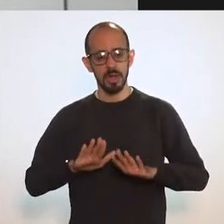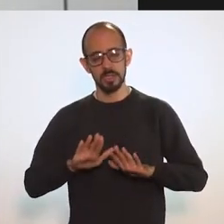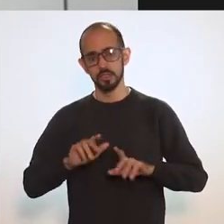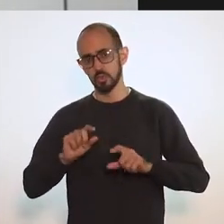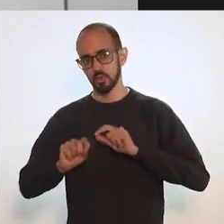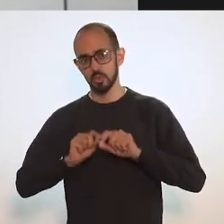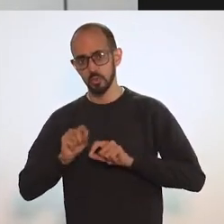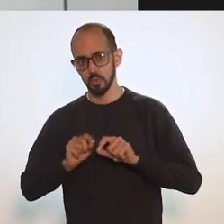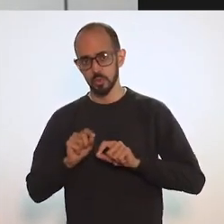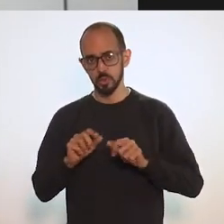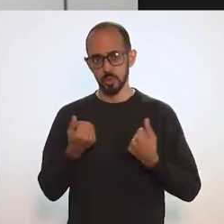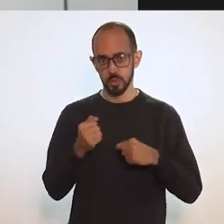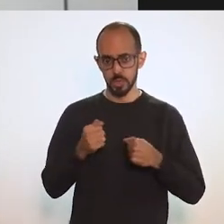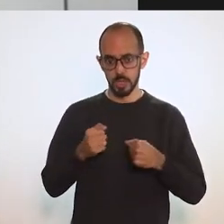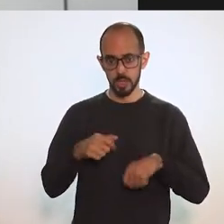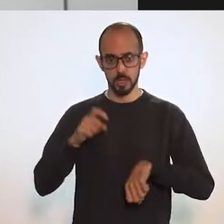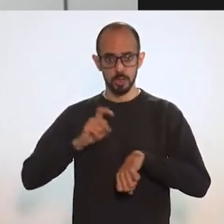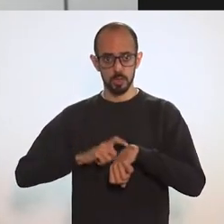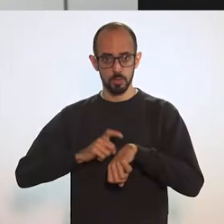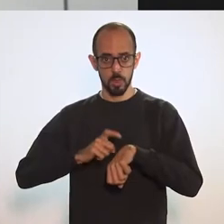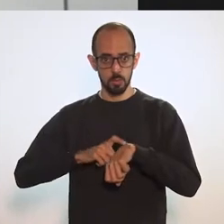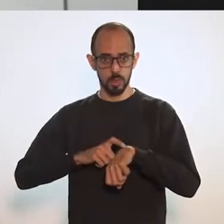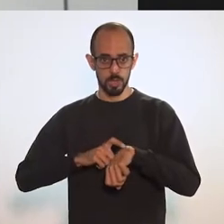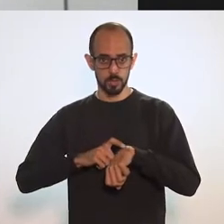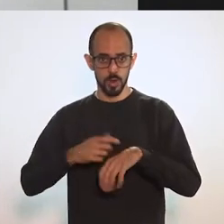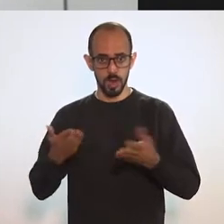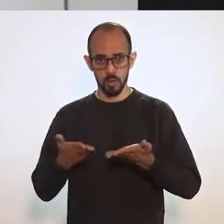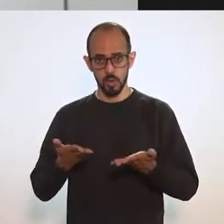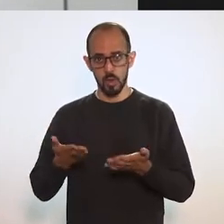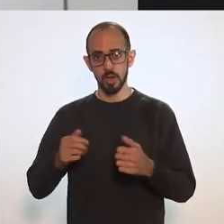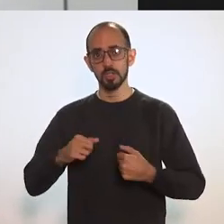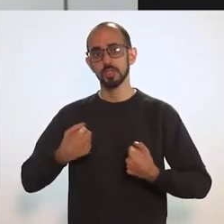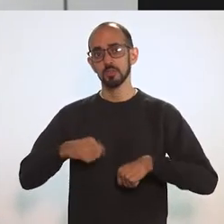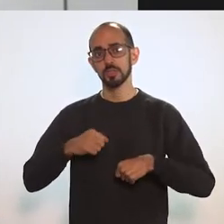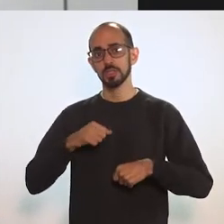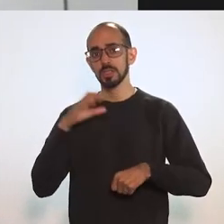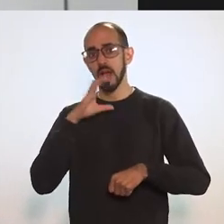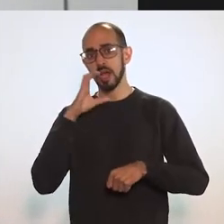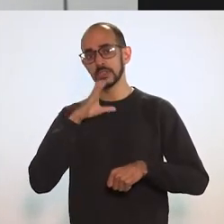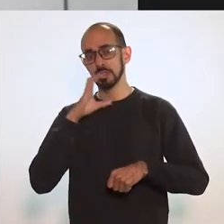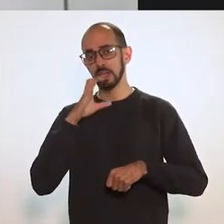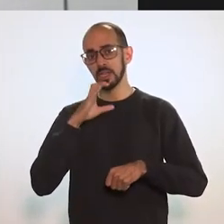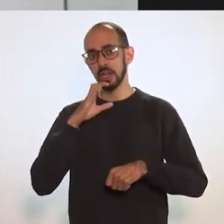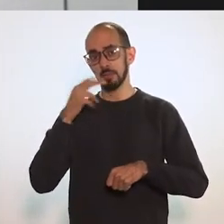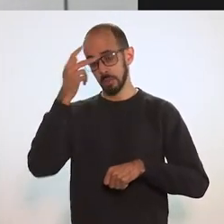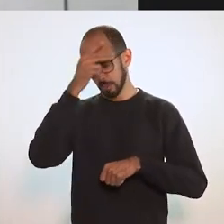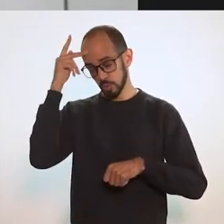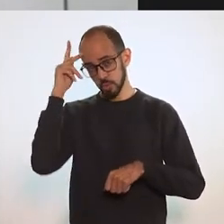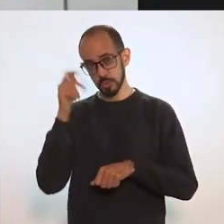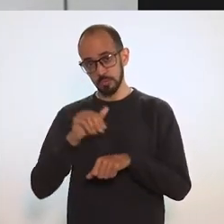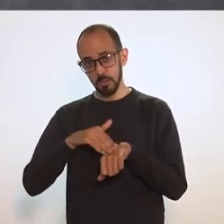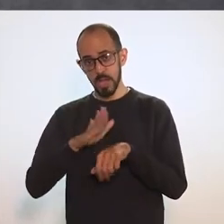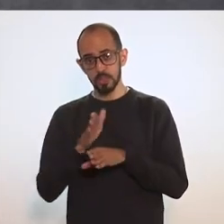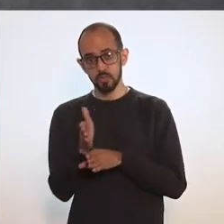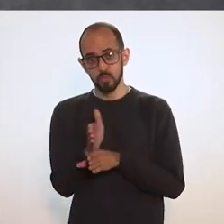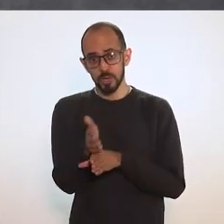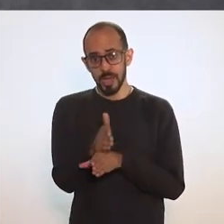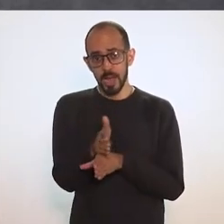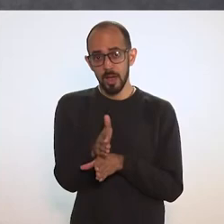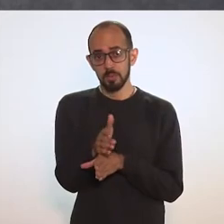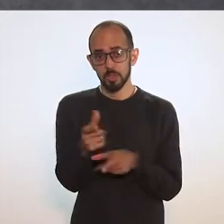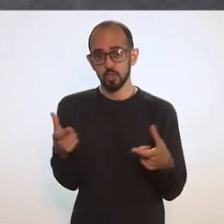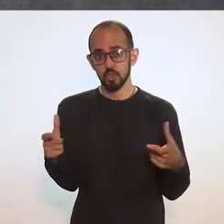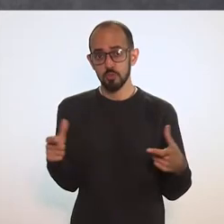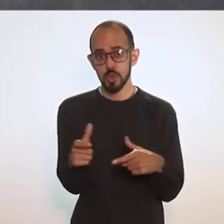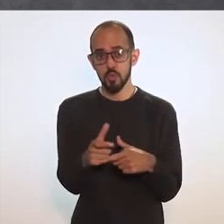Mas a gente precisa, de forma imediata, acelerar a vacinação, especialmente dos grupos mais vulneráveis, para reduzir